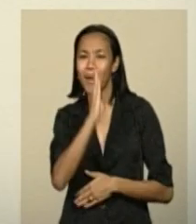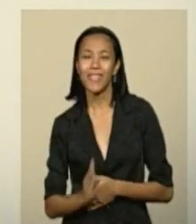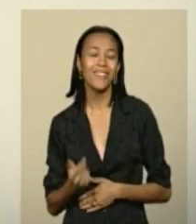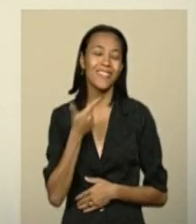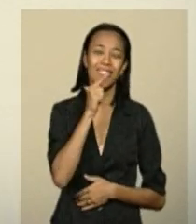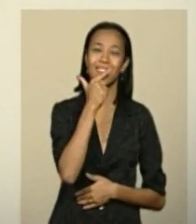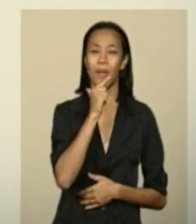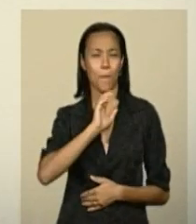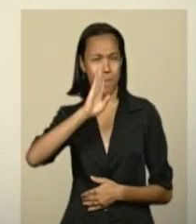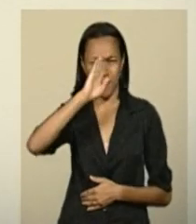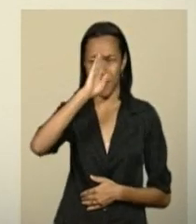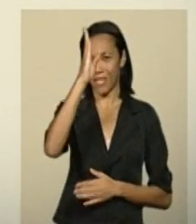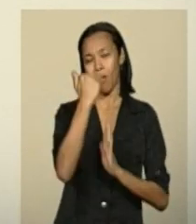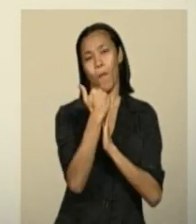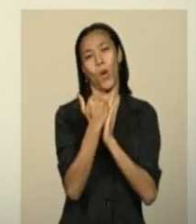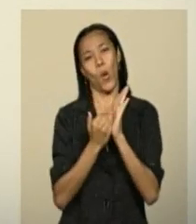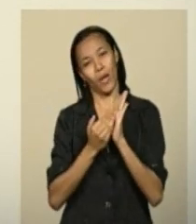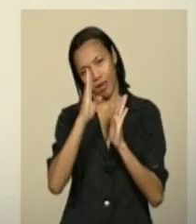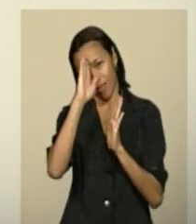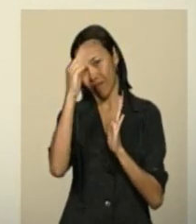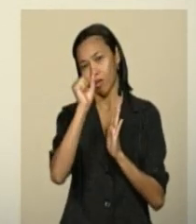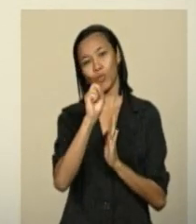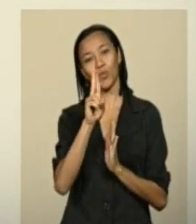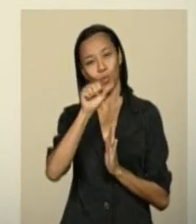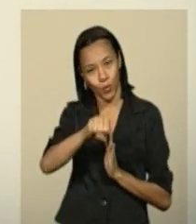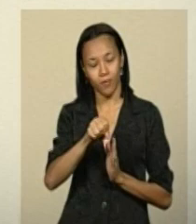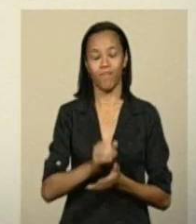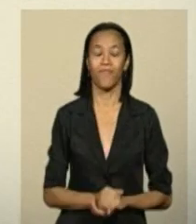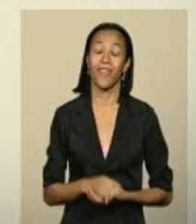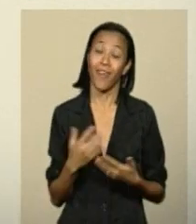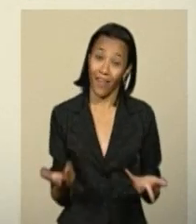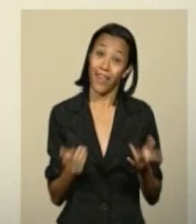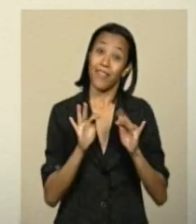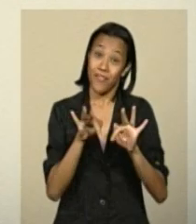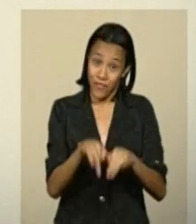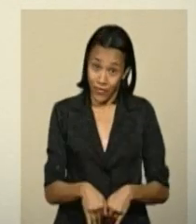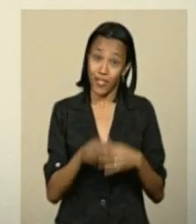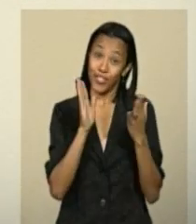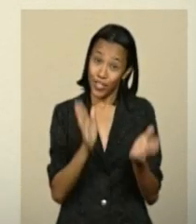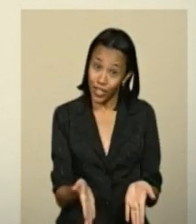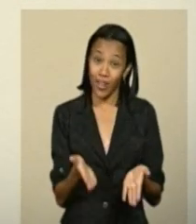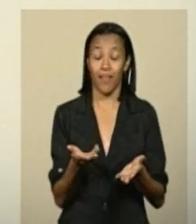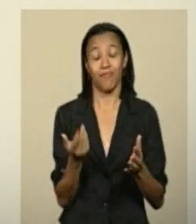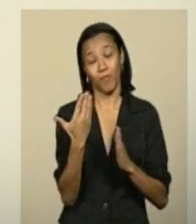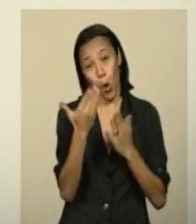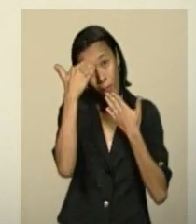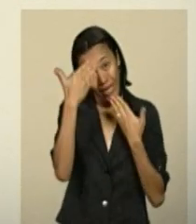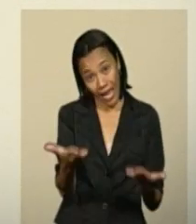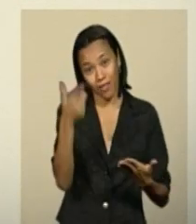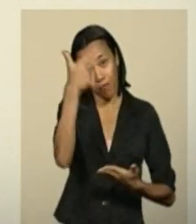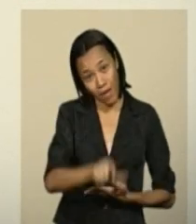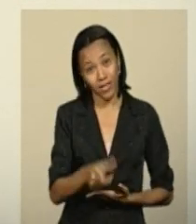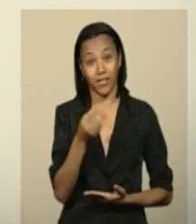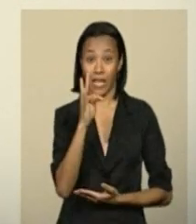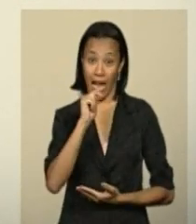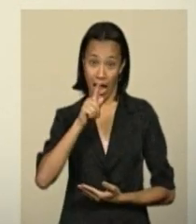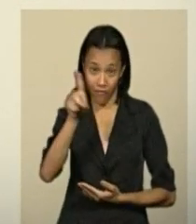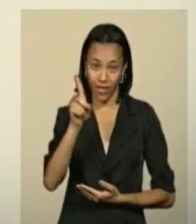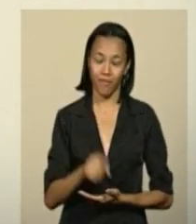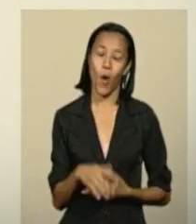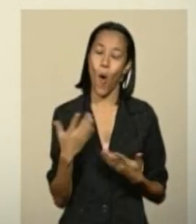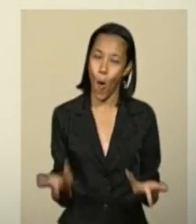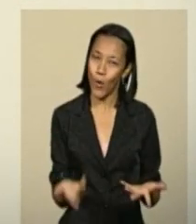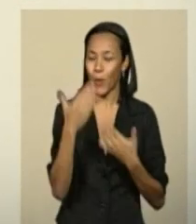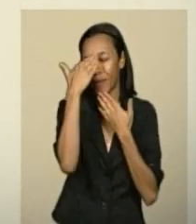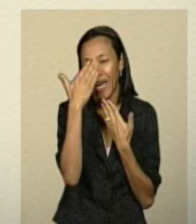sendo um dos principais programas do SUS presidenta infelizmente nós chegamos ao fim do programa de hoje obrigado por mais esse café olha